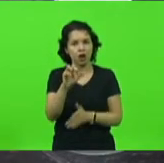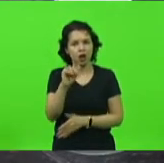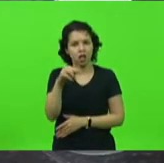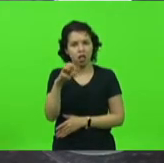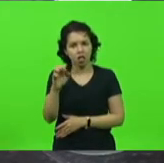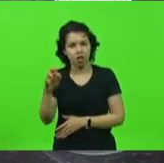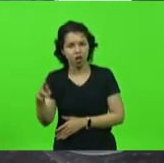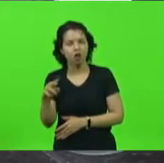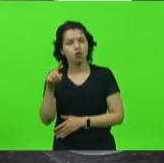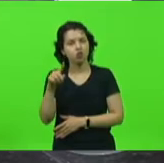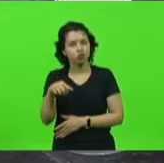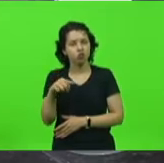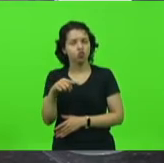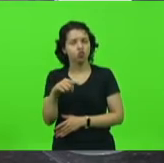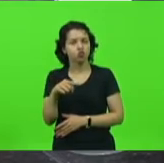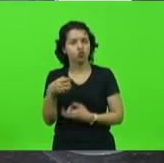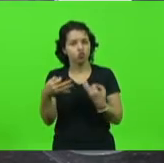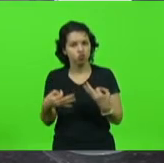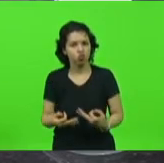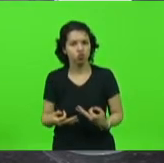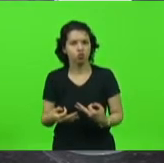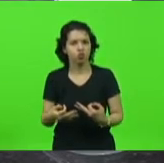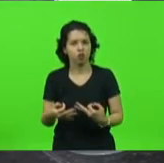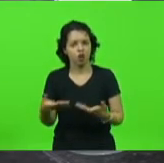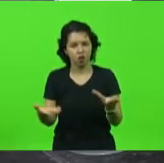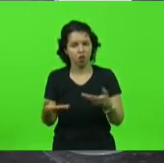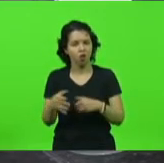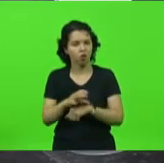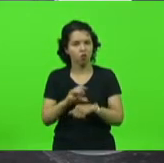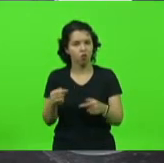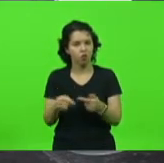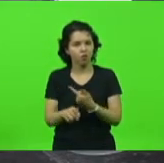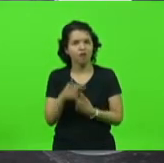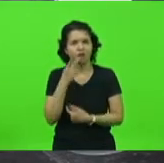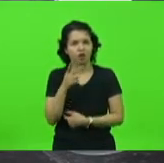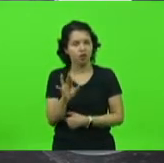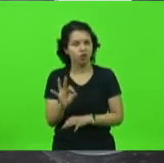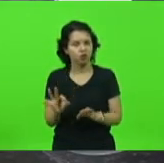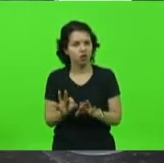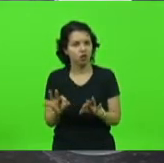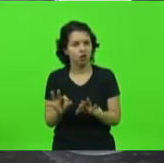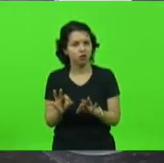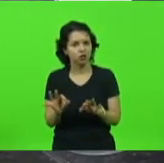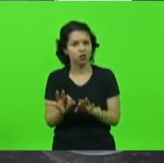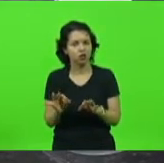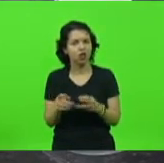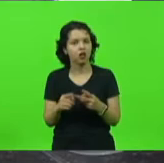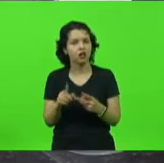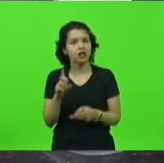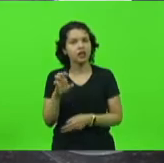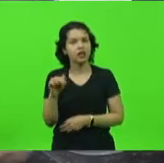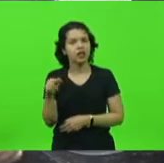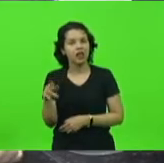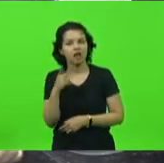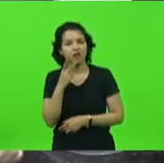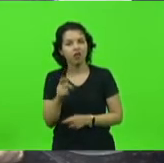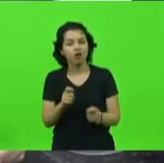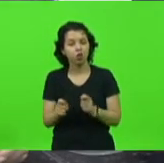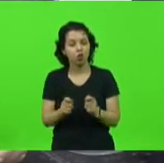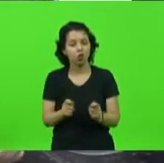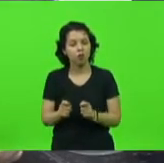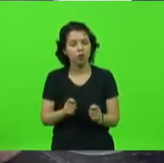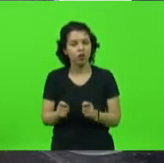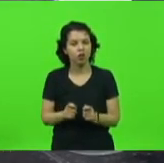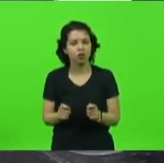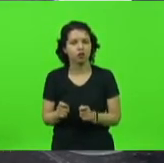Até agora, nos debates, ninguém falou de inconstitucionalidade. Segundo a questão, a linear, ela proporciona uma